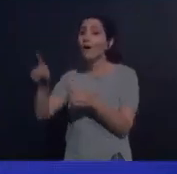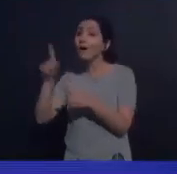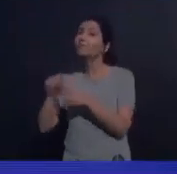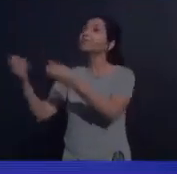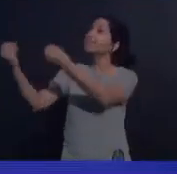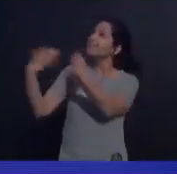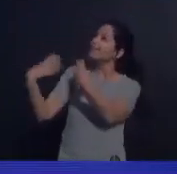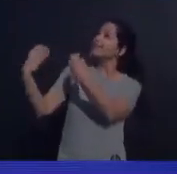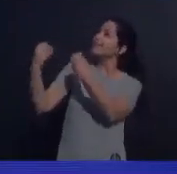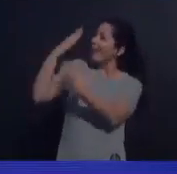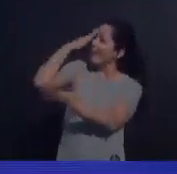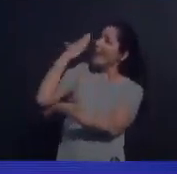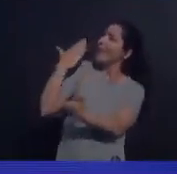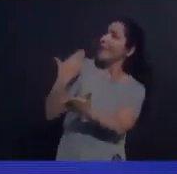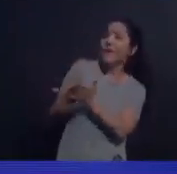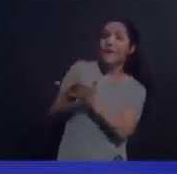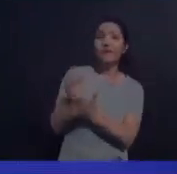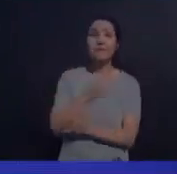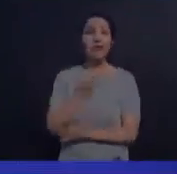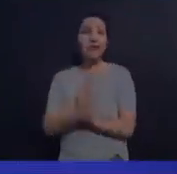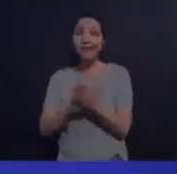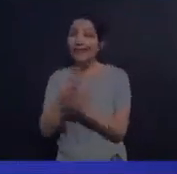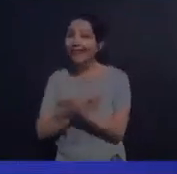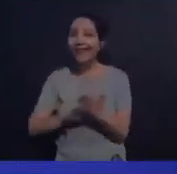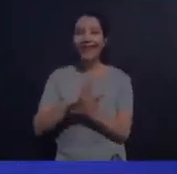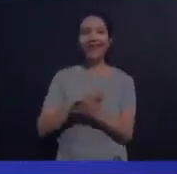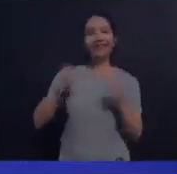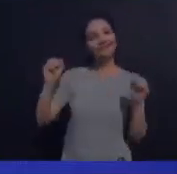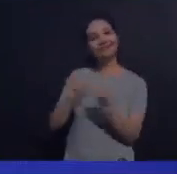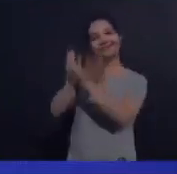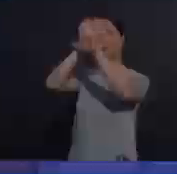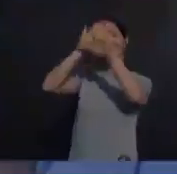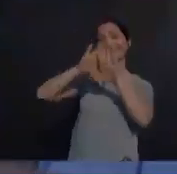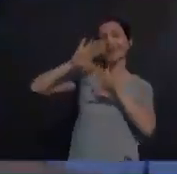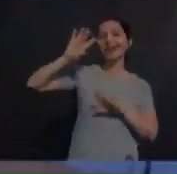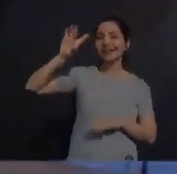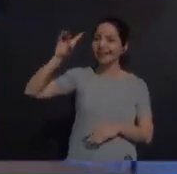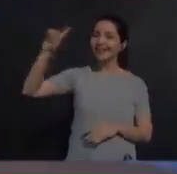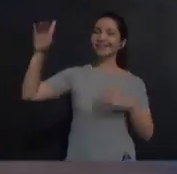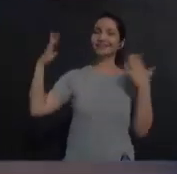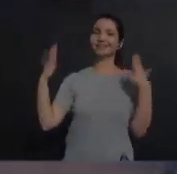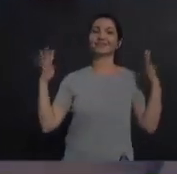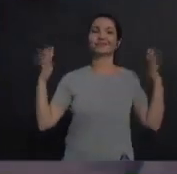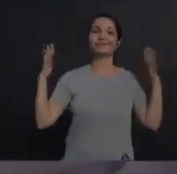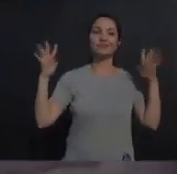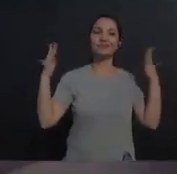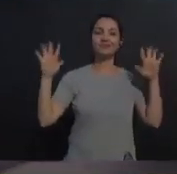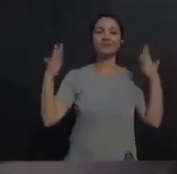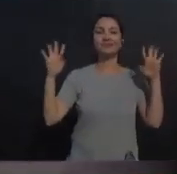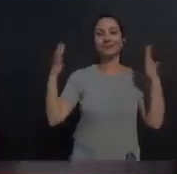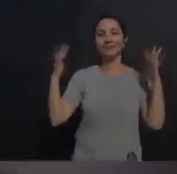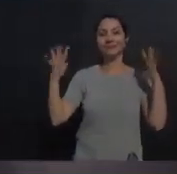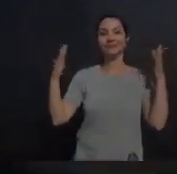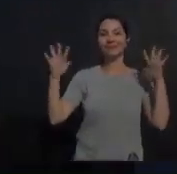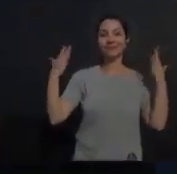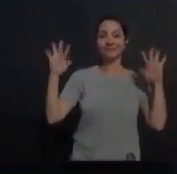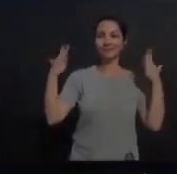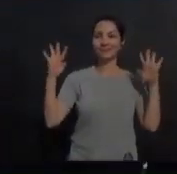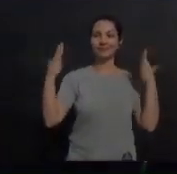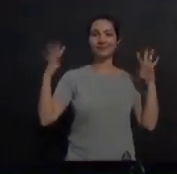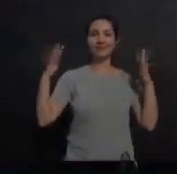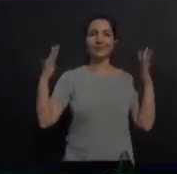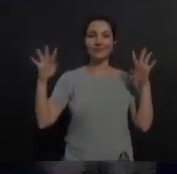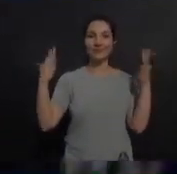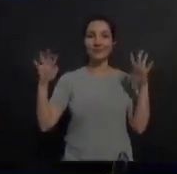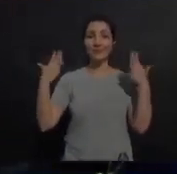tem nem gente é prato mal demais glória a deus por isso mas é o canto porque